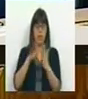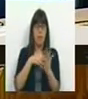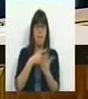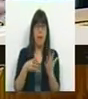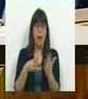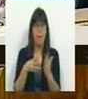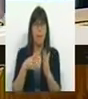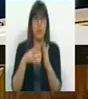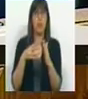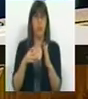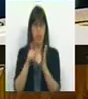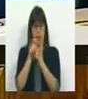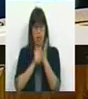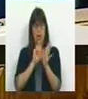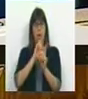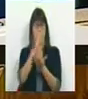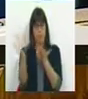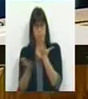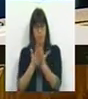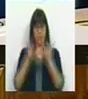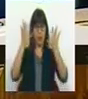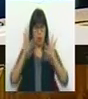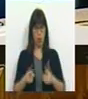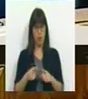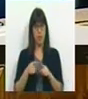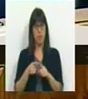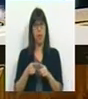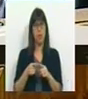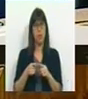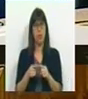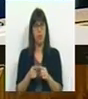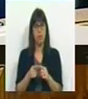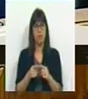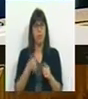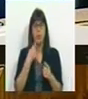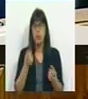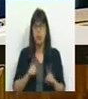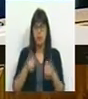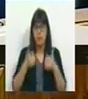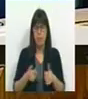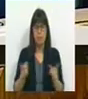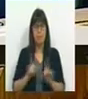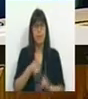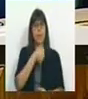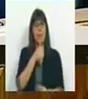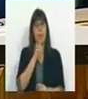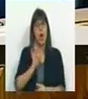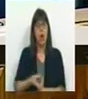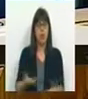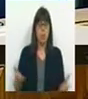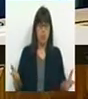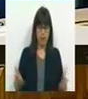mapas que estão, não estão na nota, mas estão anexos no orçamento, orçamentos privativos, não se percebe muito bem como é que será,